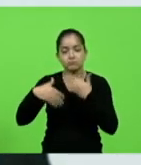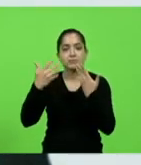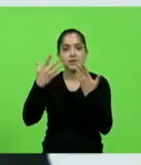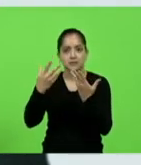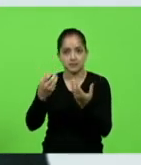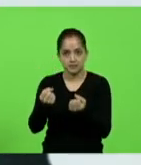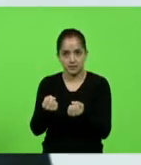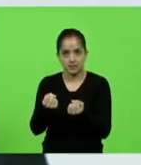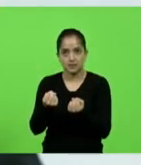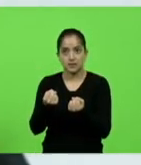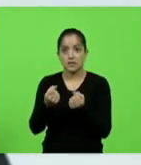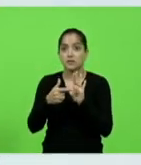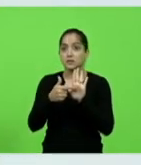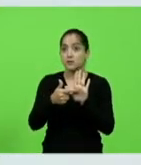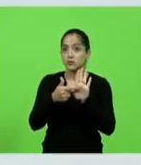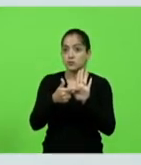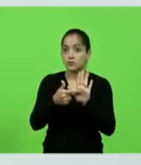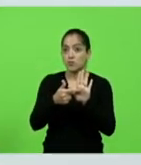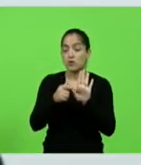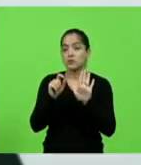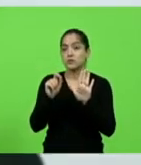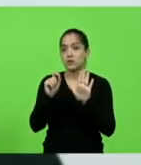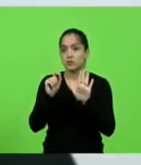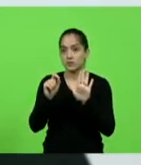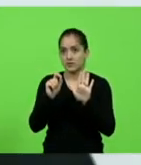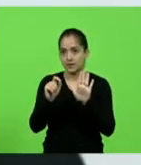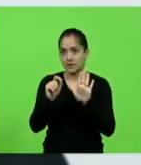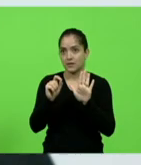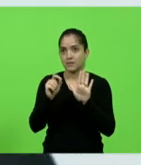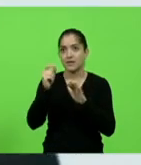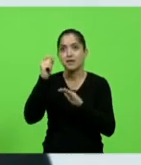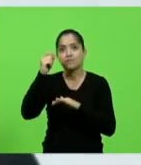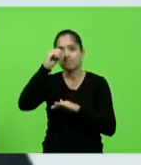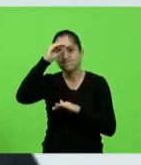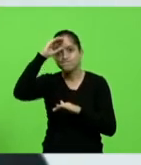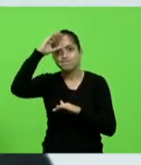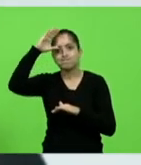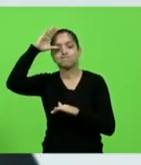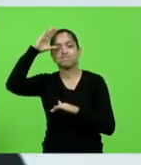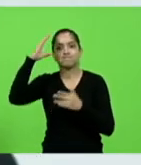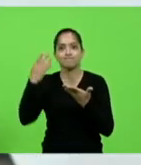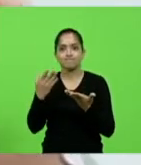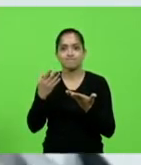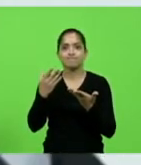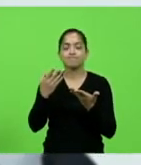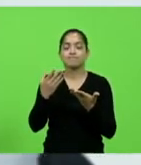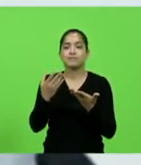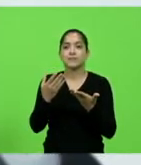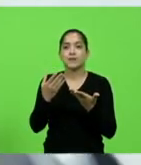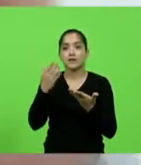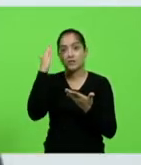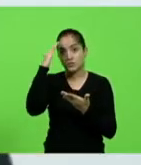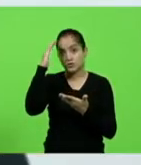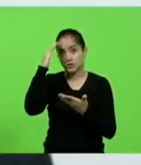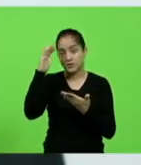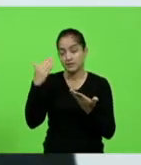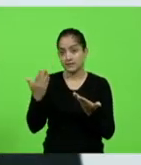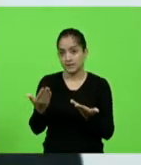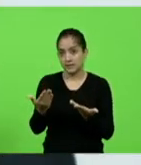mostra como uma honestidade intelectual é capaz de fazer com que a gente quebre alguns paradigmas. E talvez seja aqui a